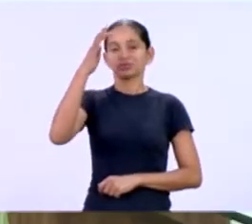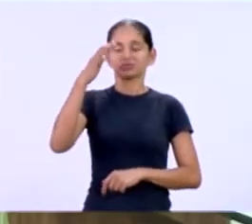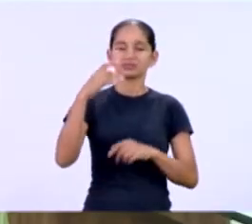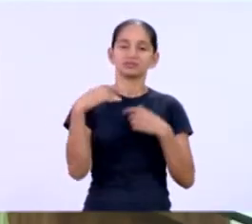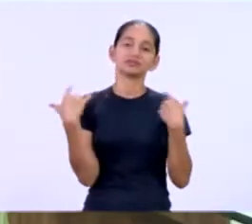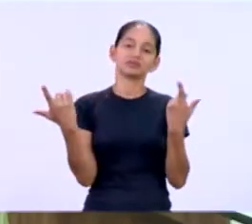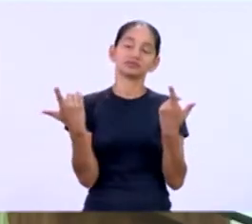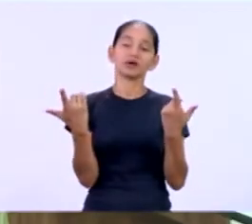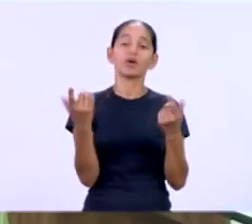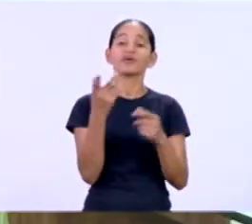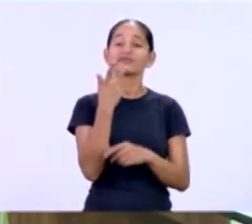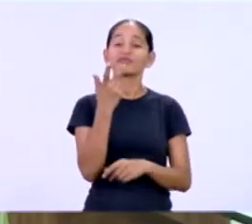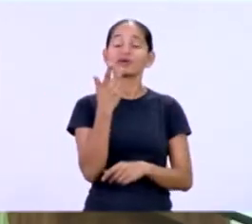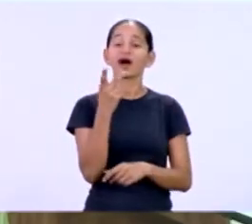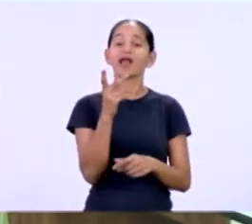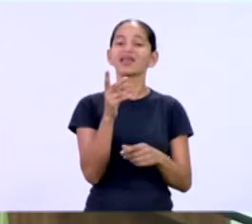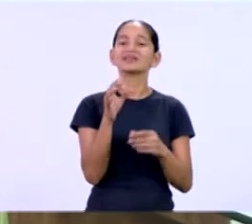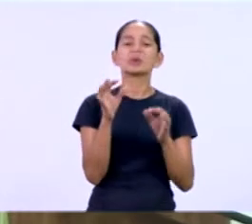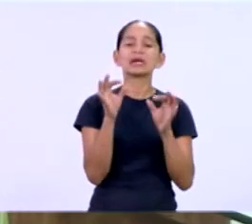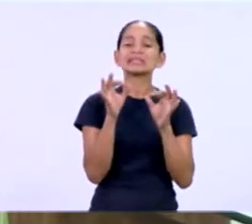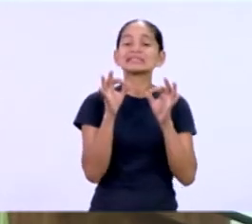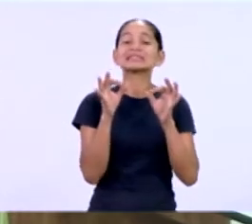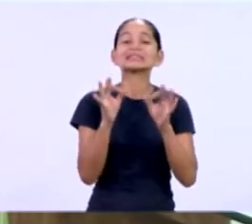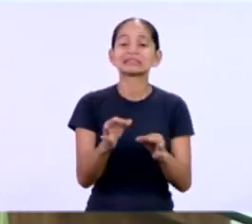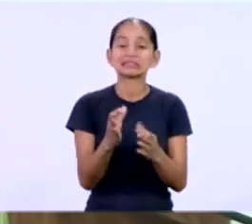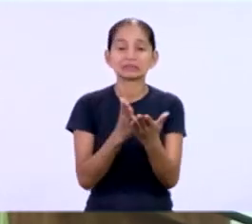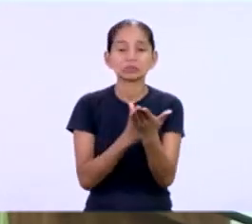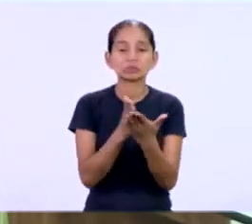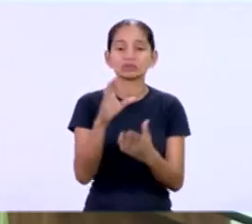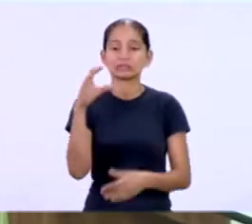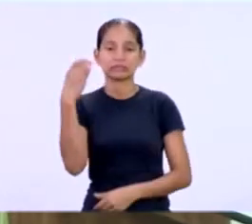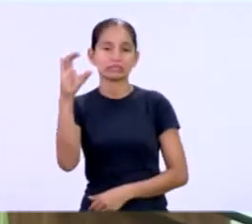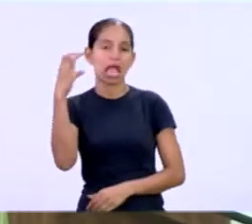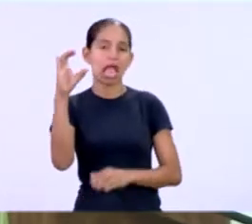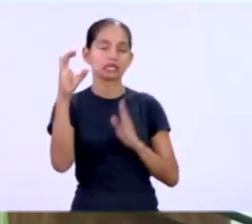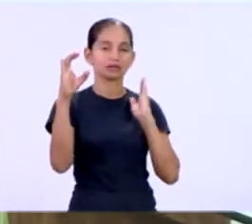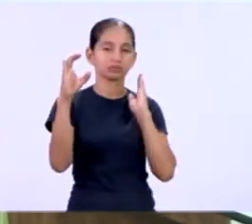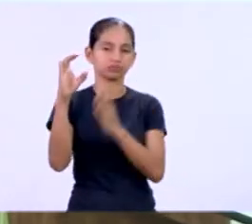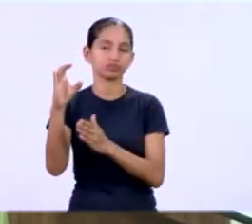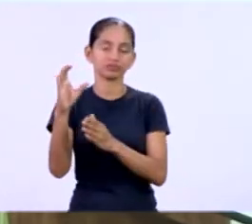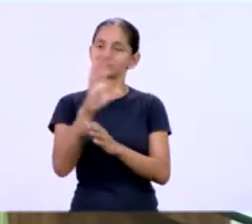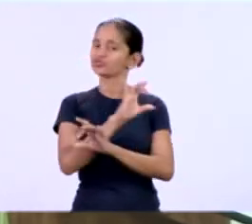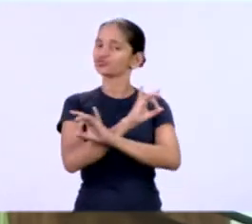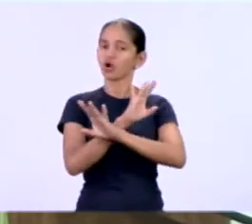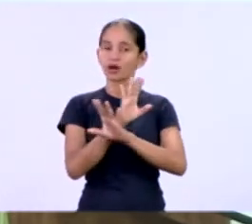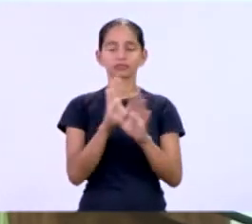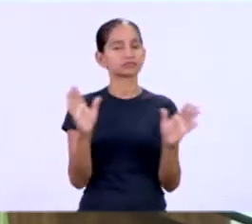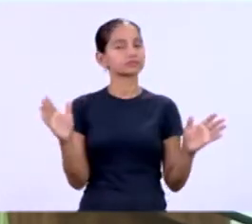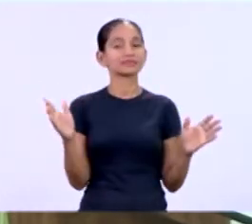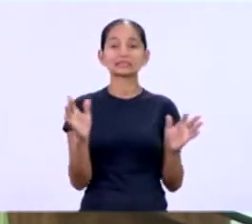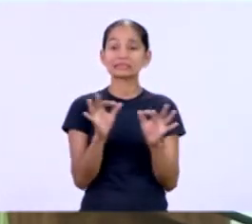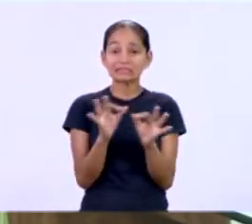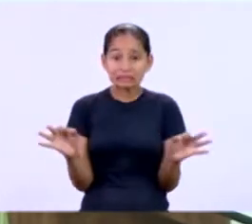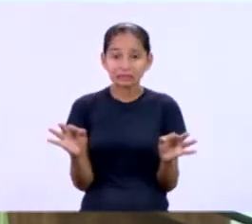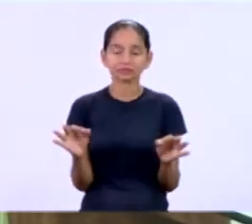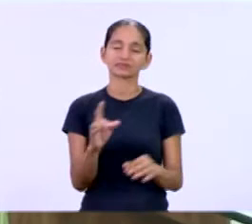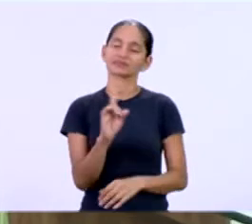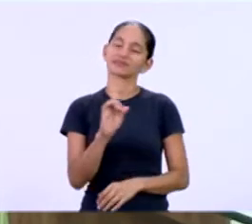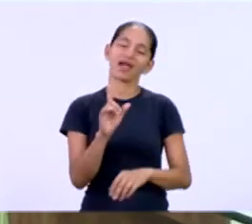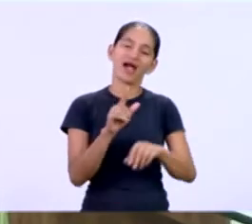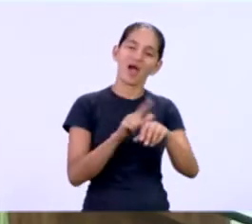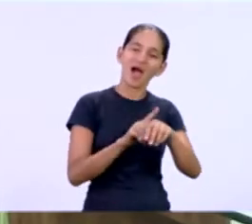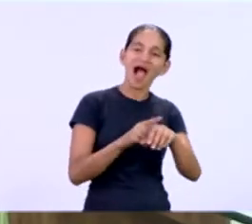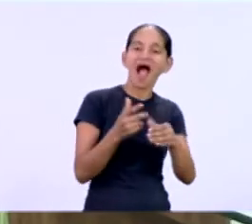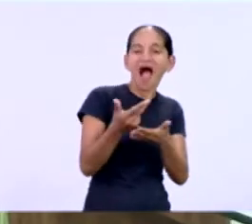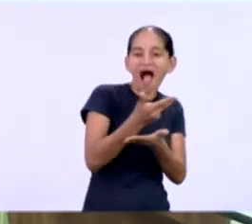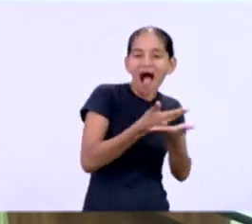ele nos conceitua não necessariamente como uma ciência, como a gente poderia imaginar, pura e simples, mas ele fala também que requer um